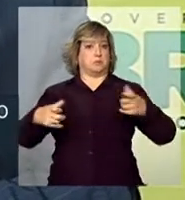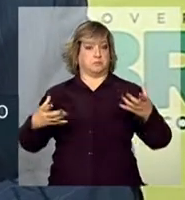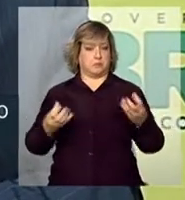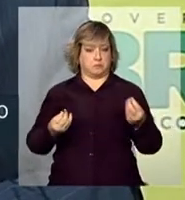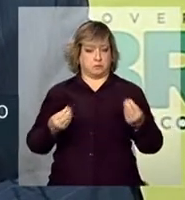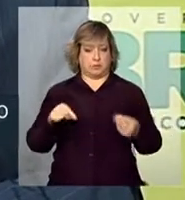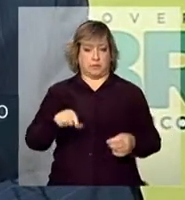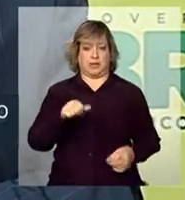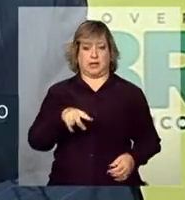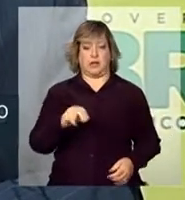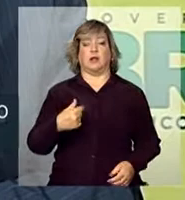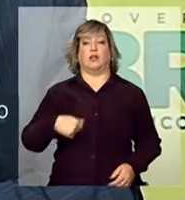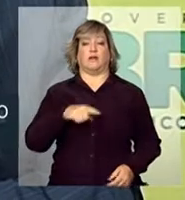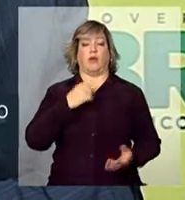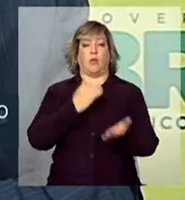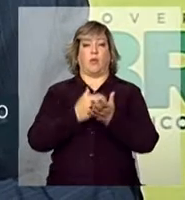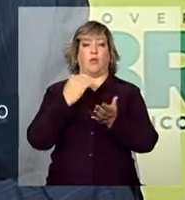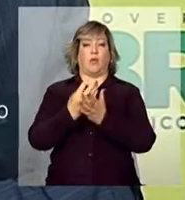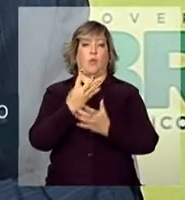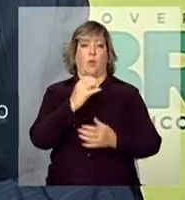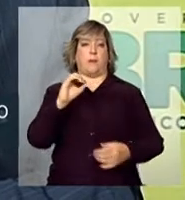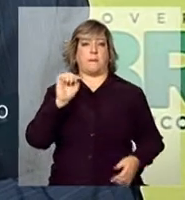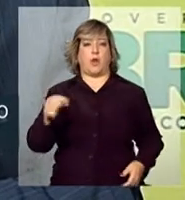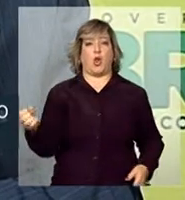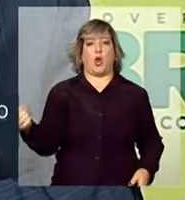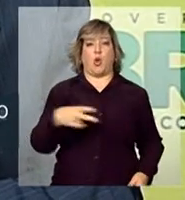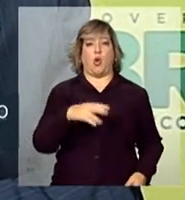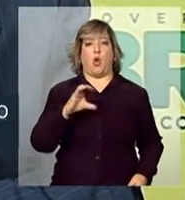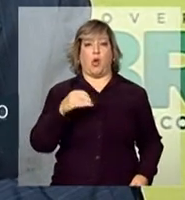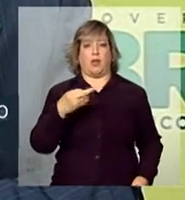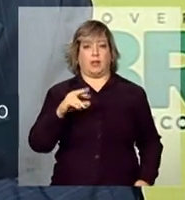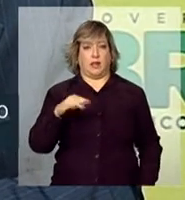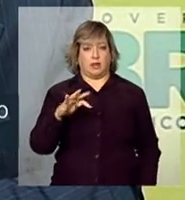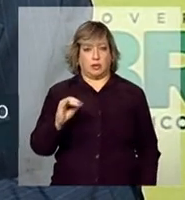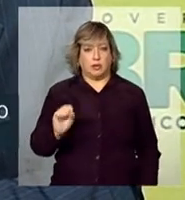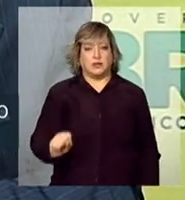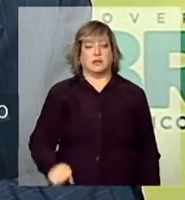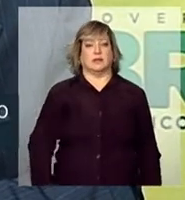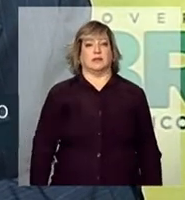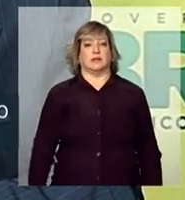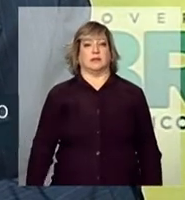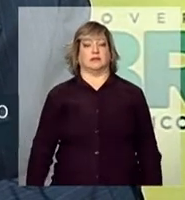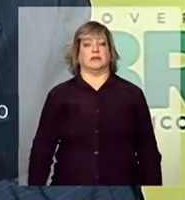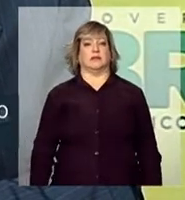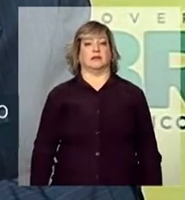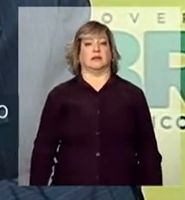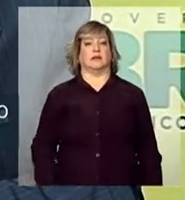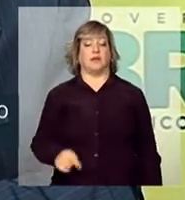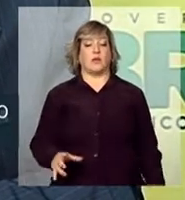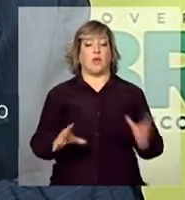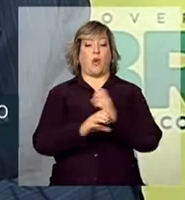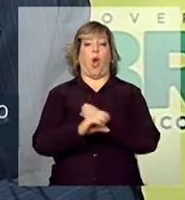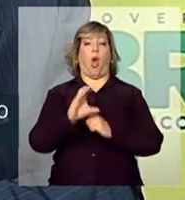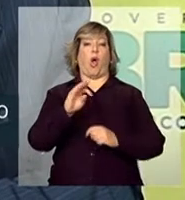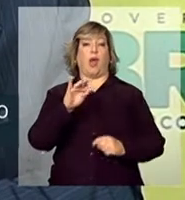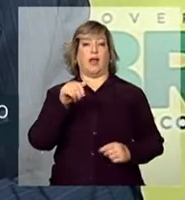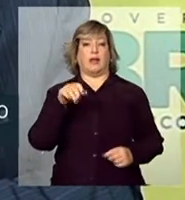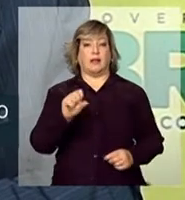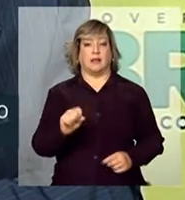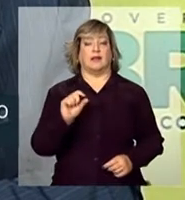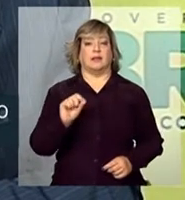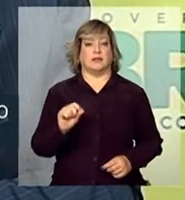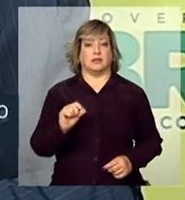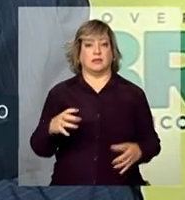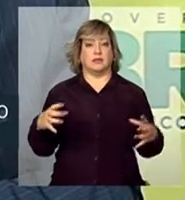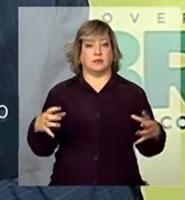extraordinária esse ano vão passar de 400 mil novos contratos e as cotas que